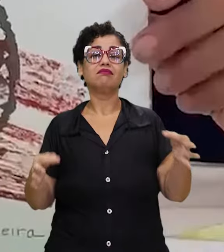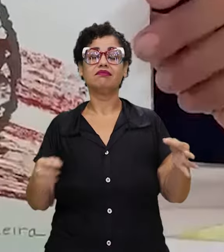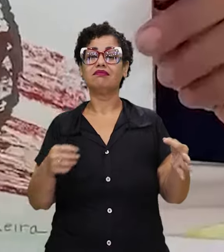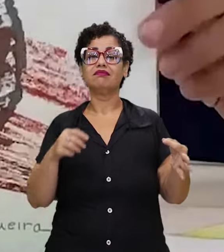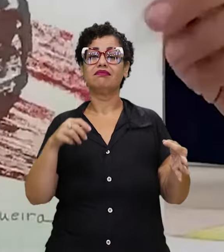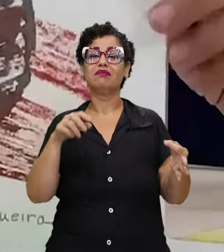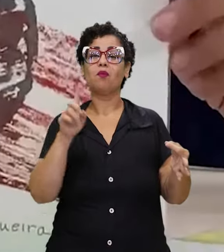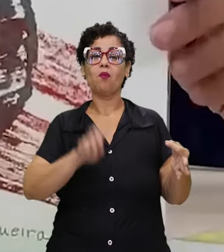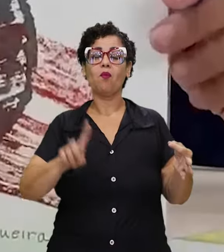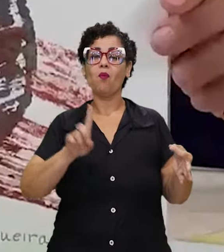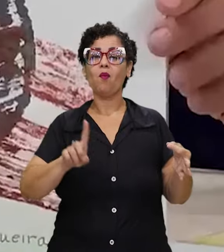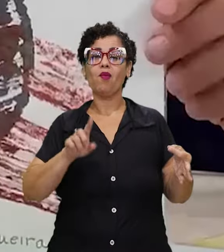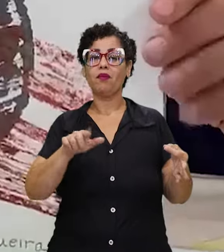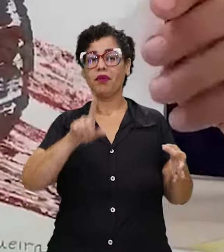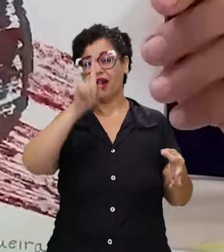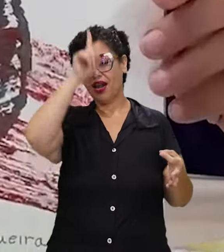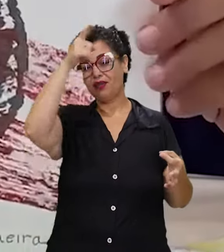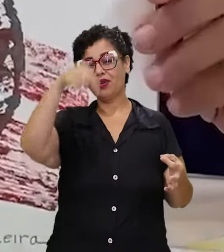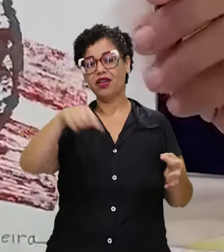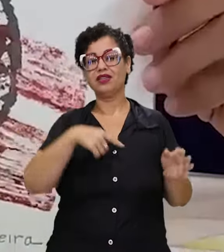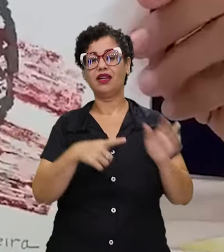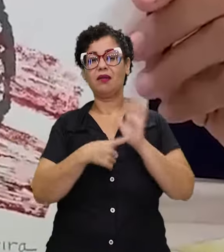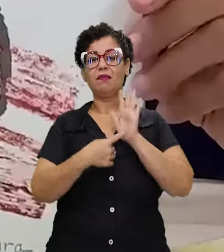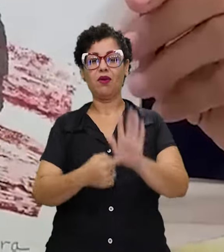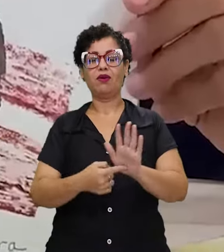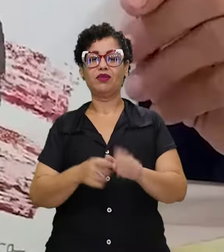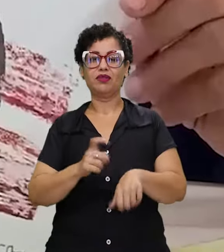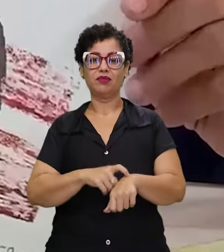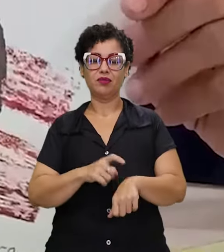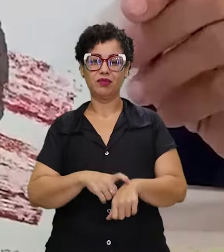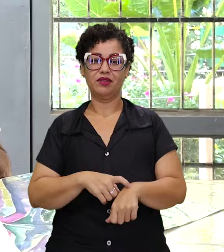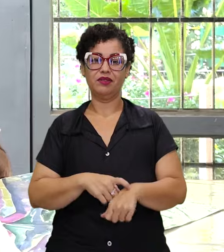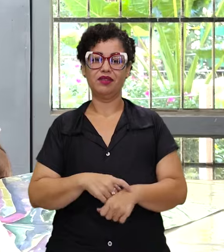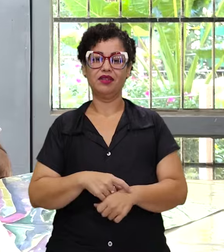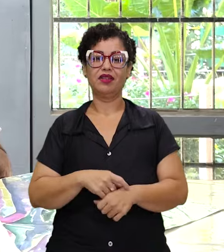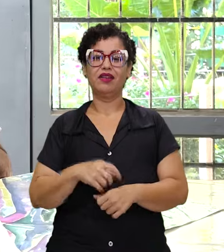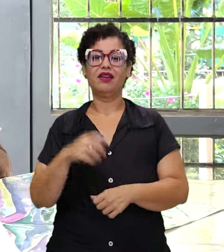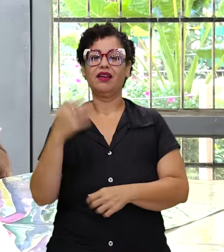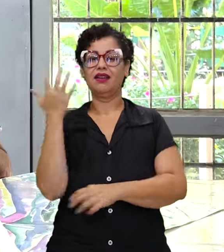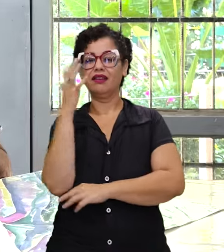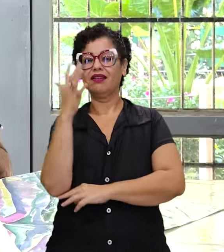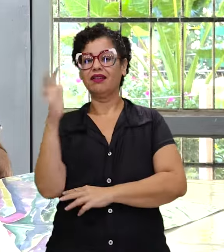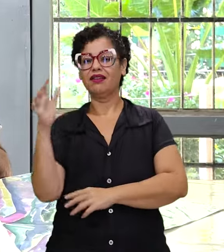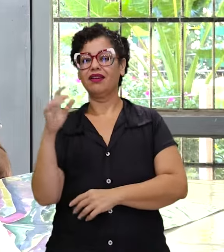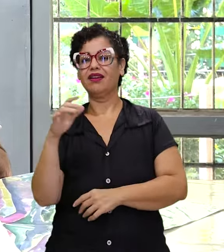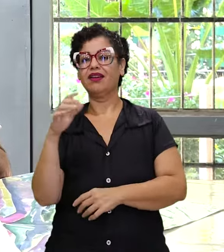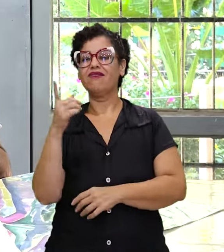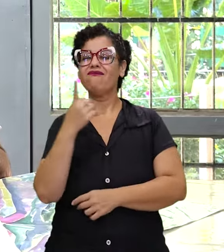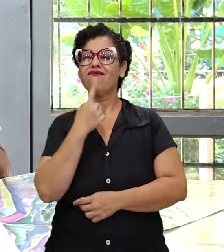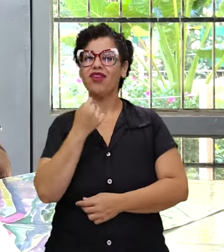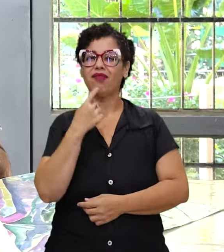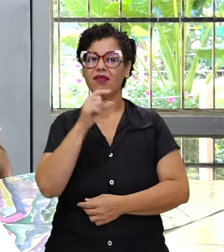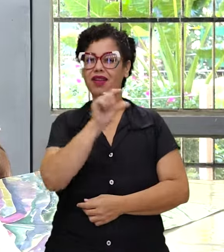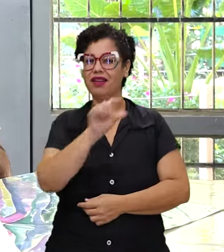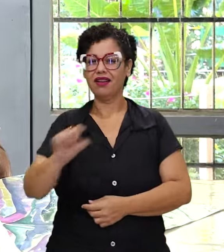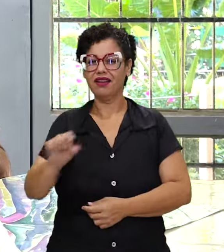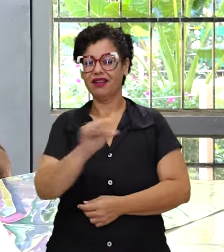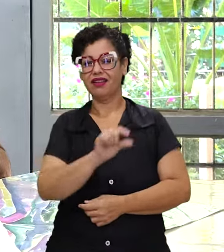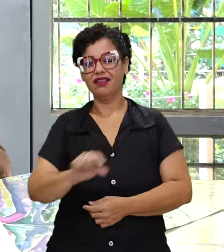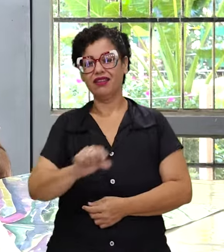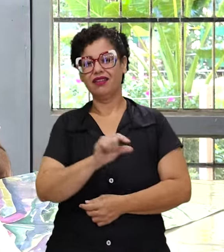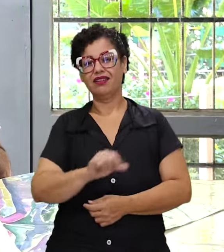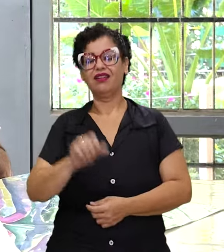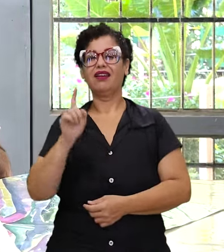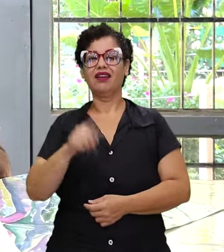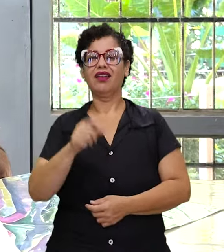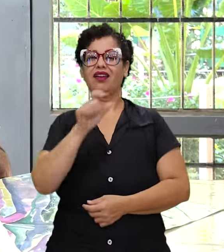pela própria natureza da impressão. É um tronco, né? E essas matrizes, o vermelho, a matriz vermelha, é a